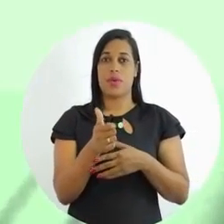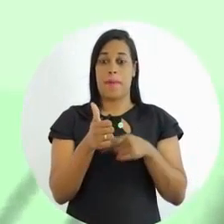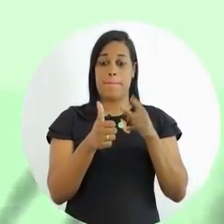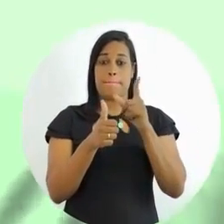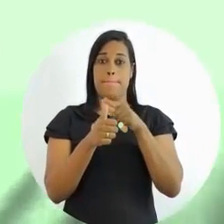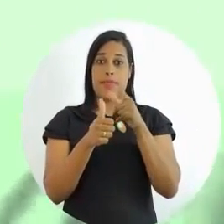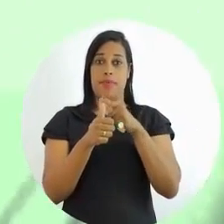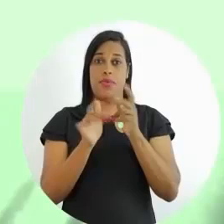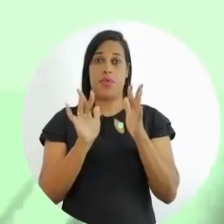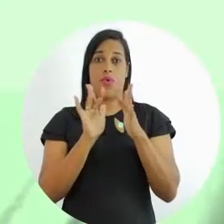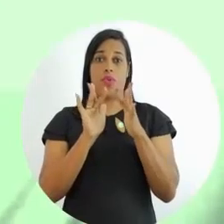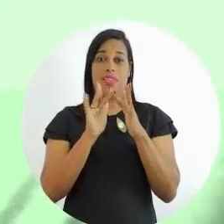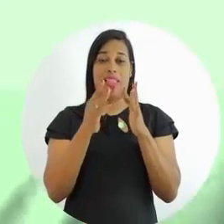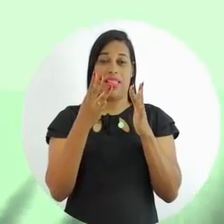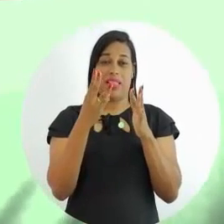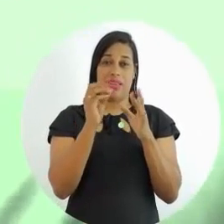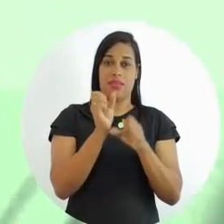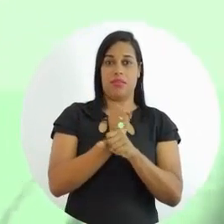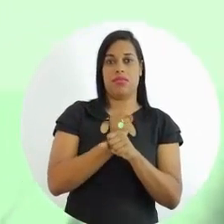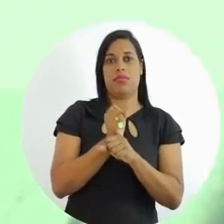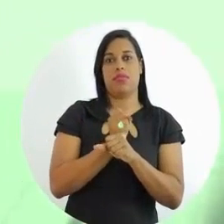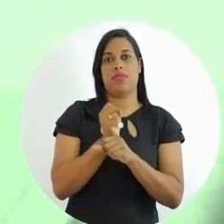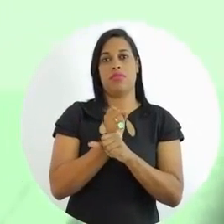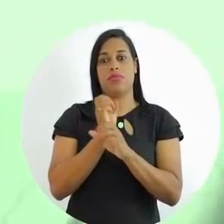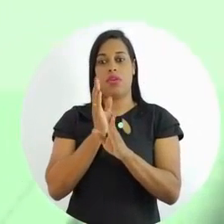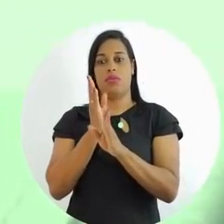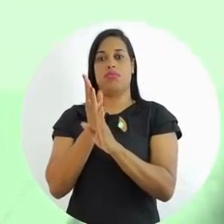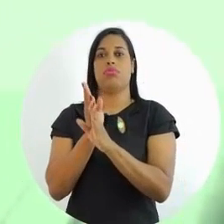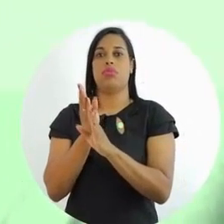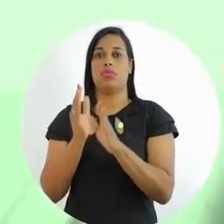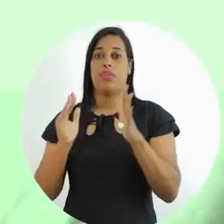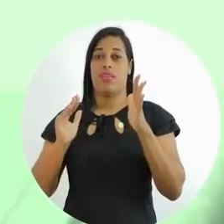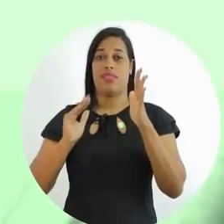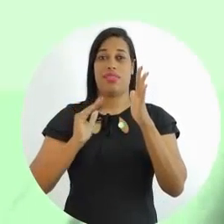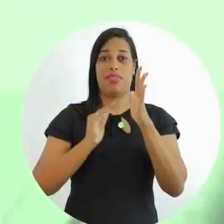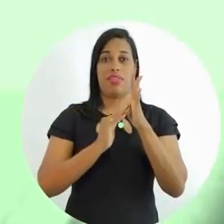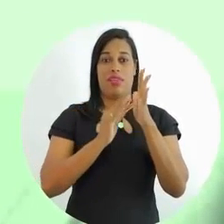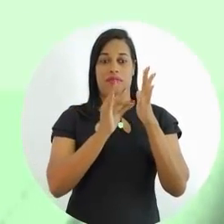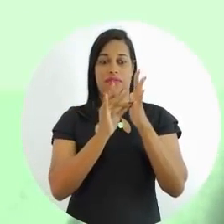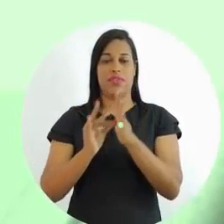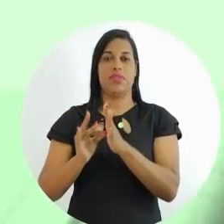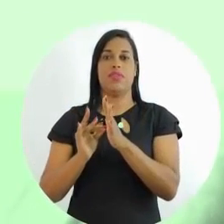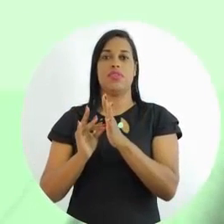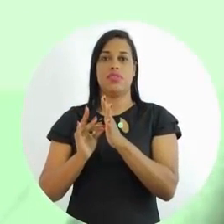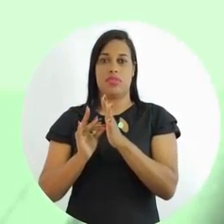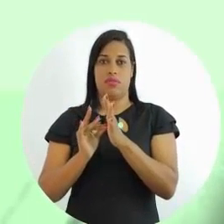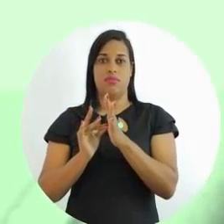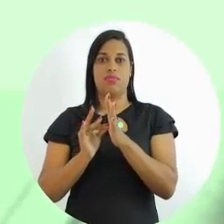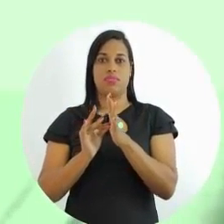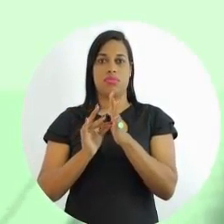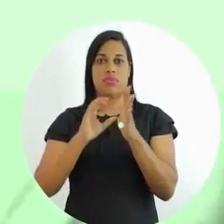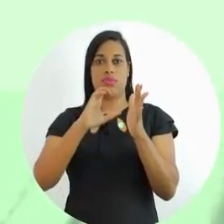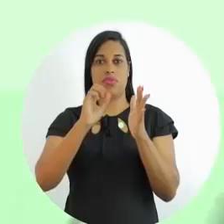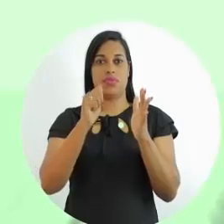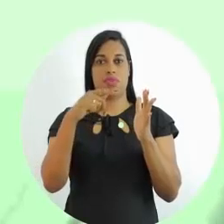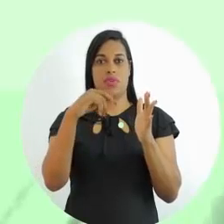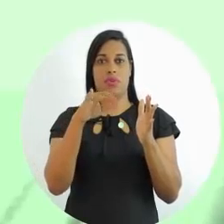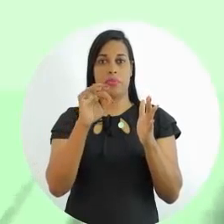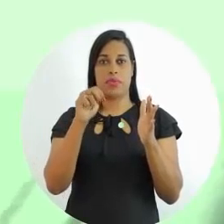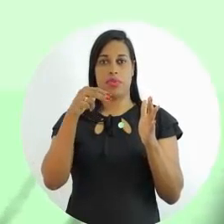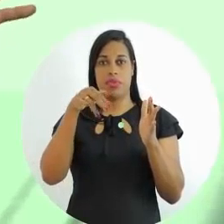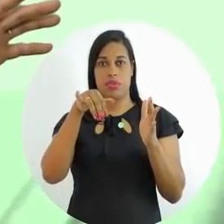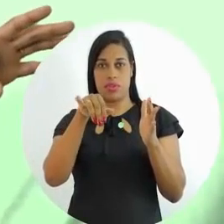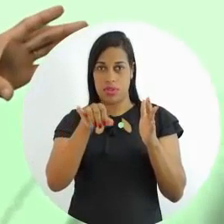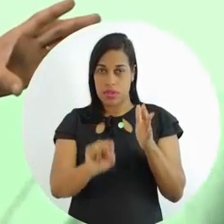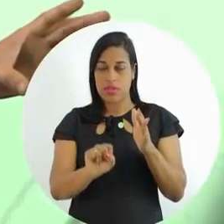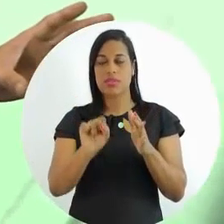que esse primeiro momento de 30 anos do descobrimento até a instalação das capitanias hereditárias é um